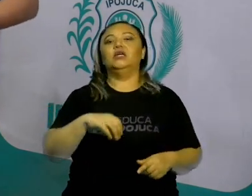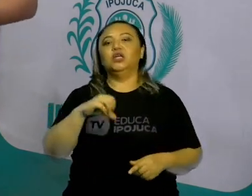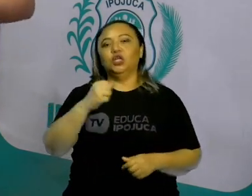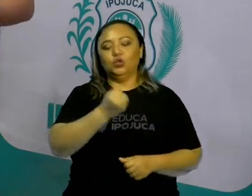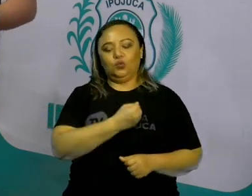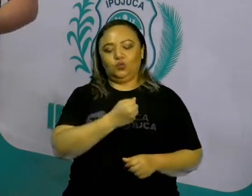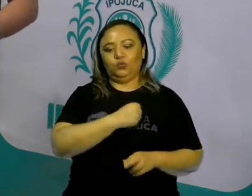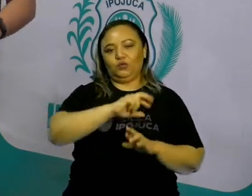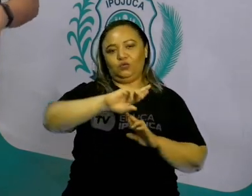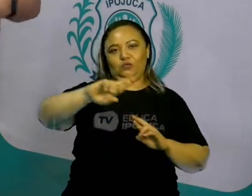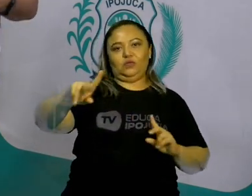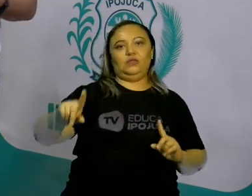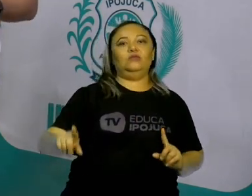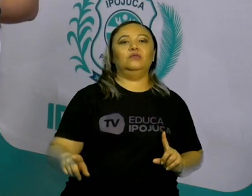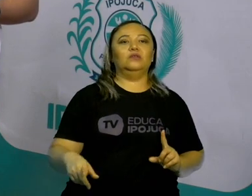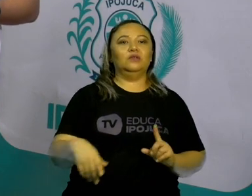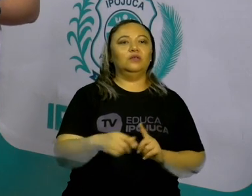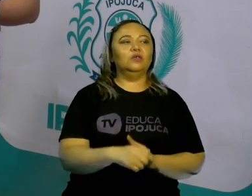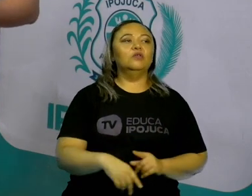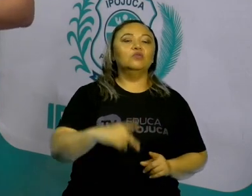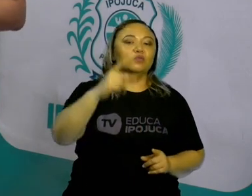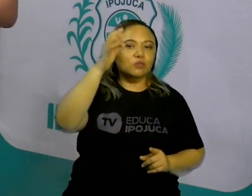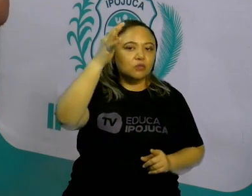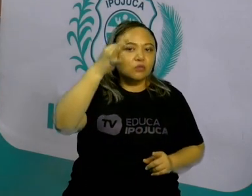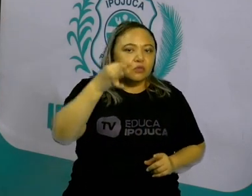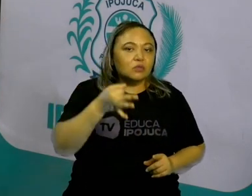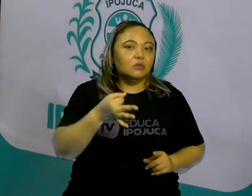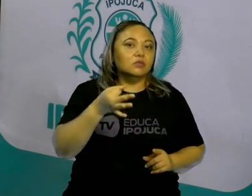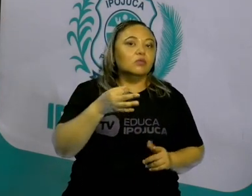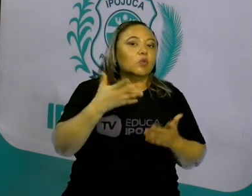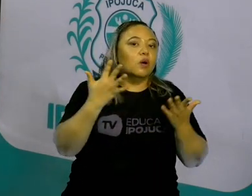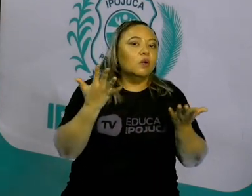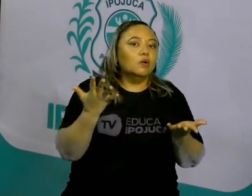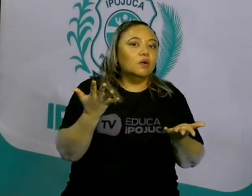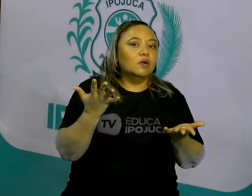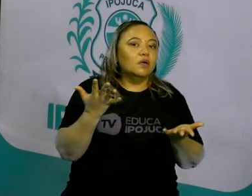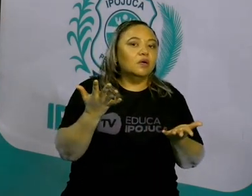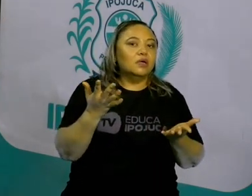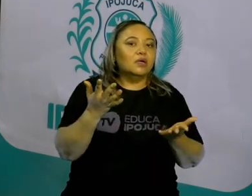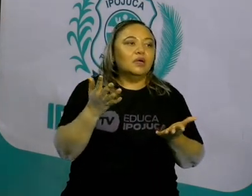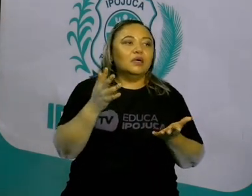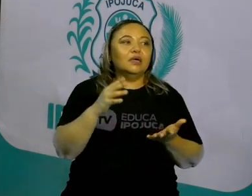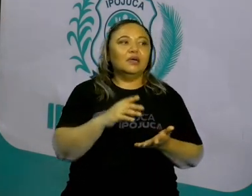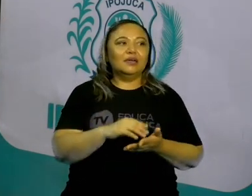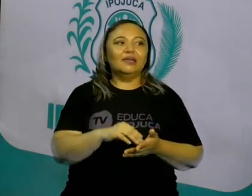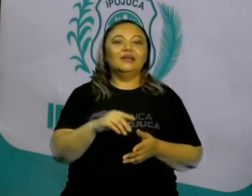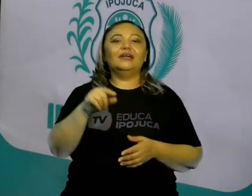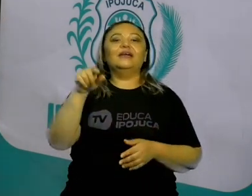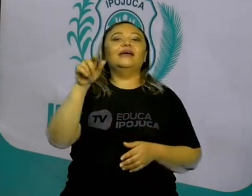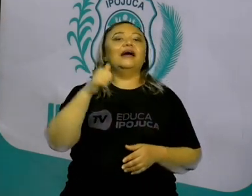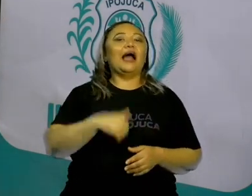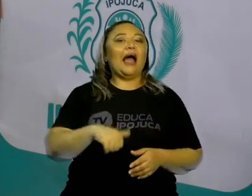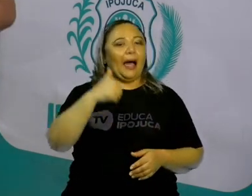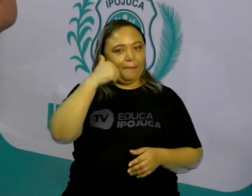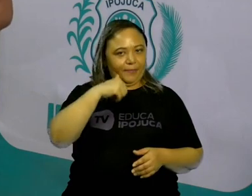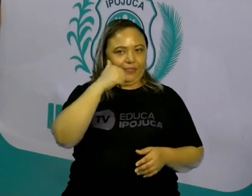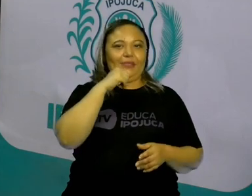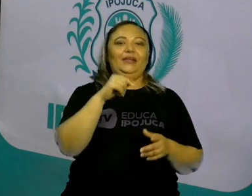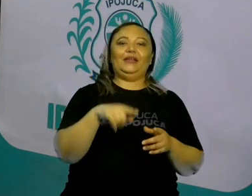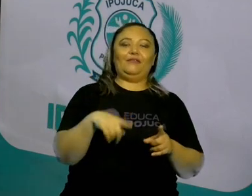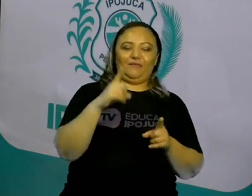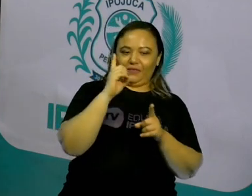diferentes. Então, o correto seria, não vou dar a resposta. Julieta é a próxima a